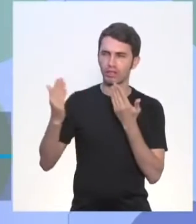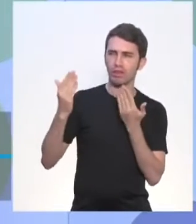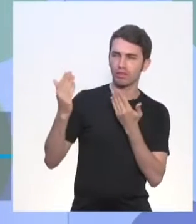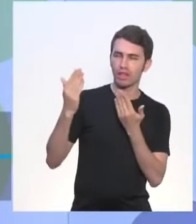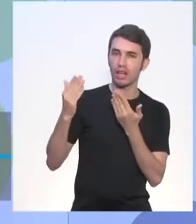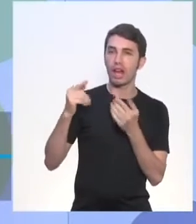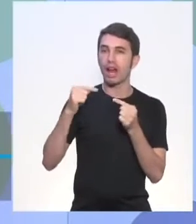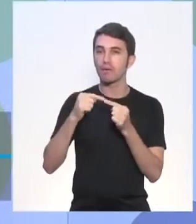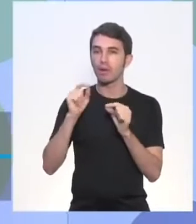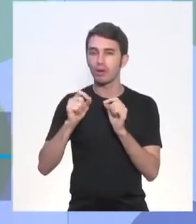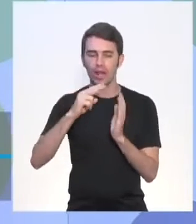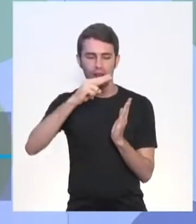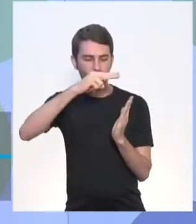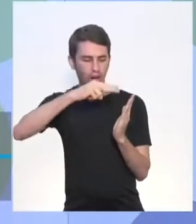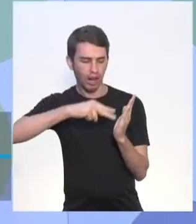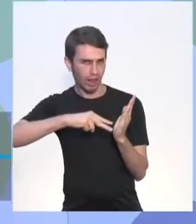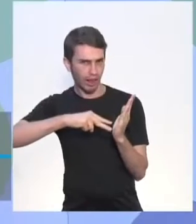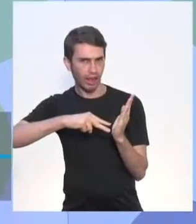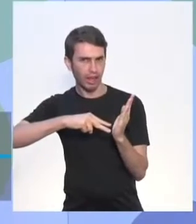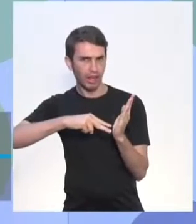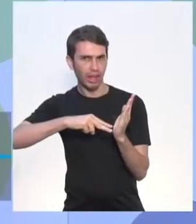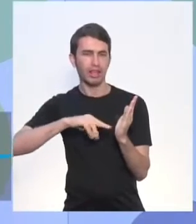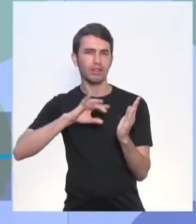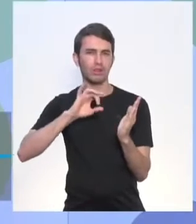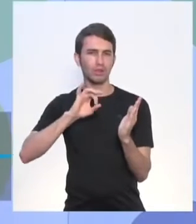ao ler, não seja tão